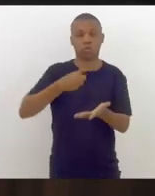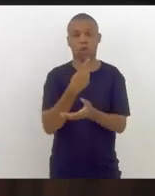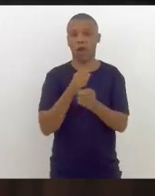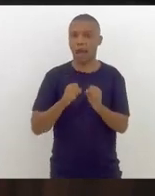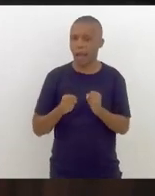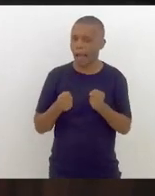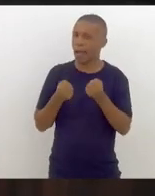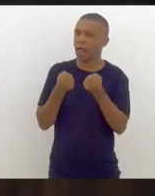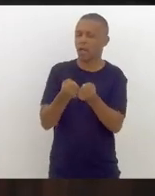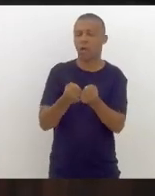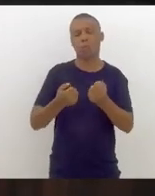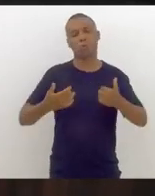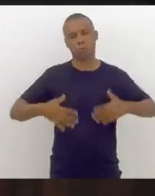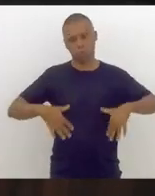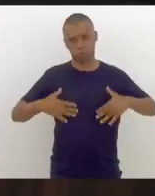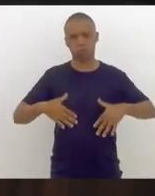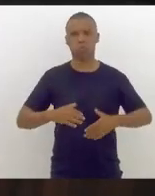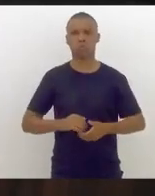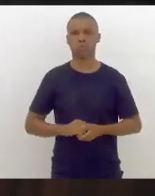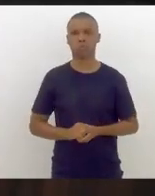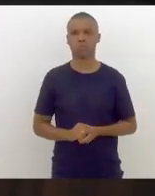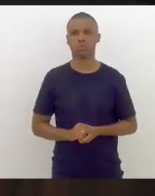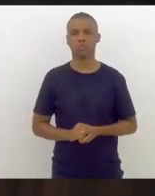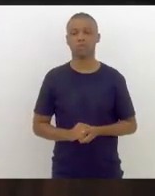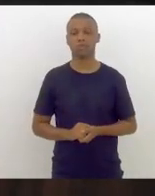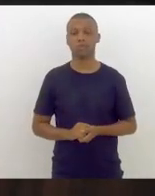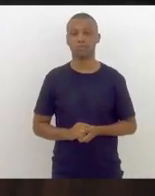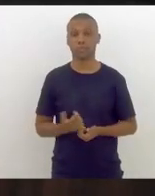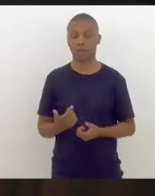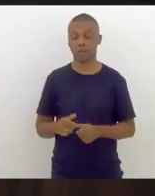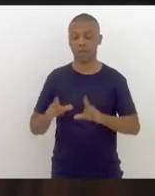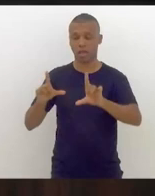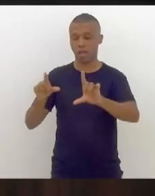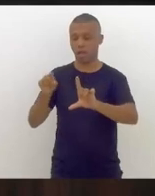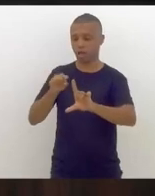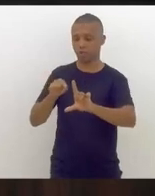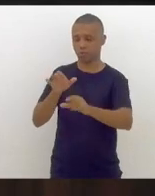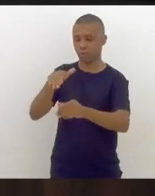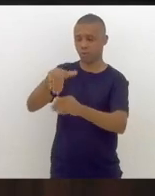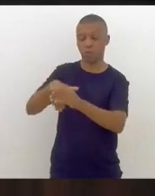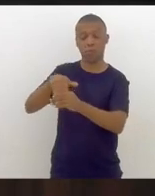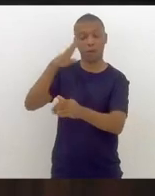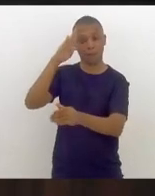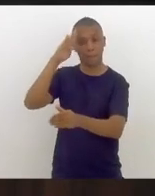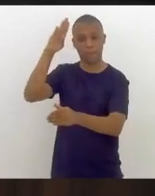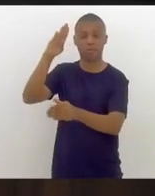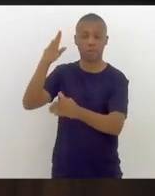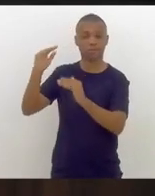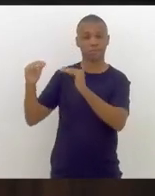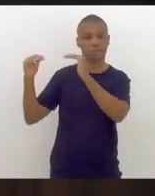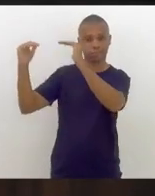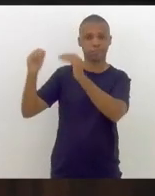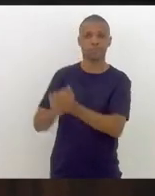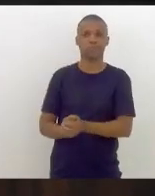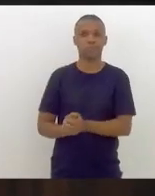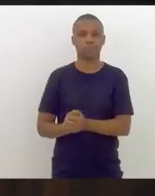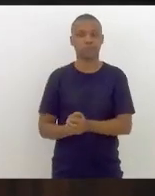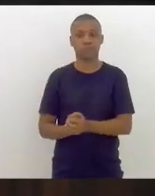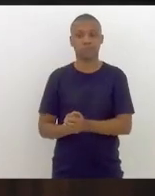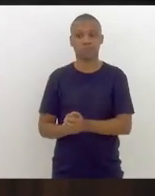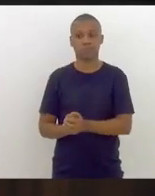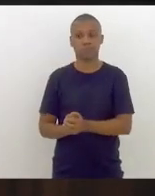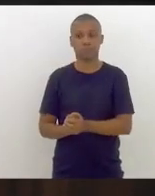arduamente Deputado enfermeira Rejane e as urnas elas ela é soberana Como já bem se pronunciou o presidente